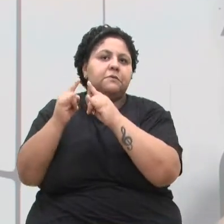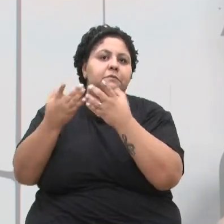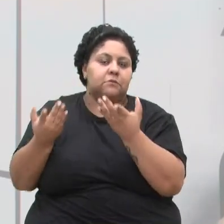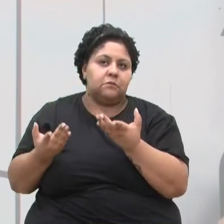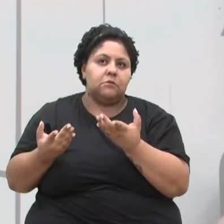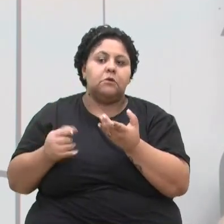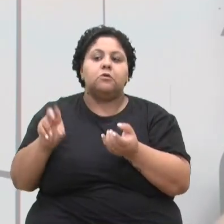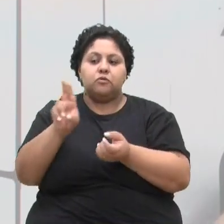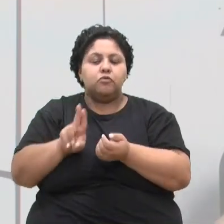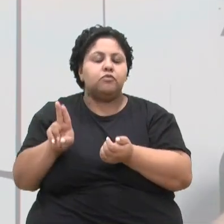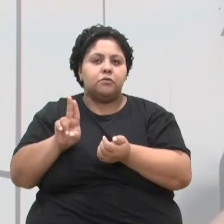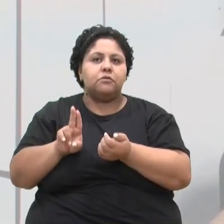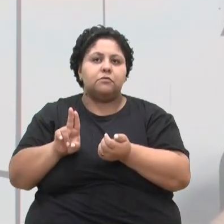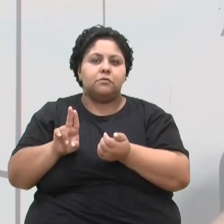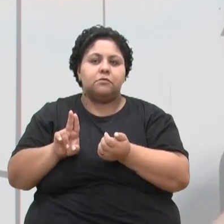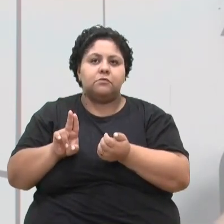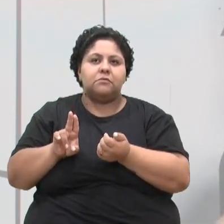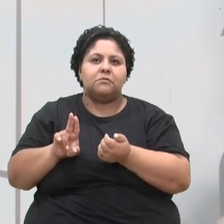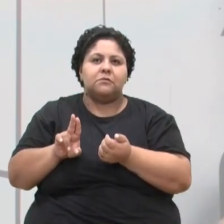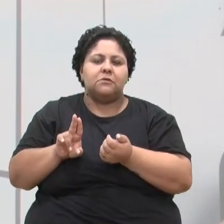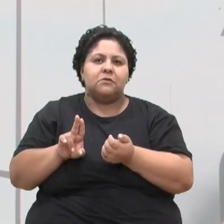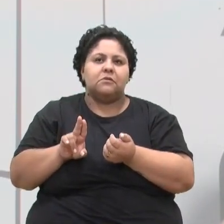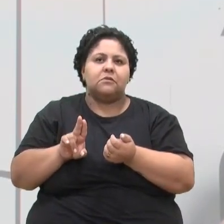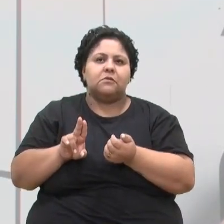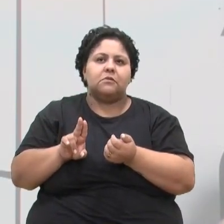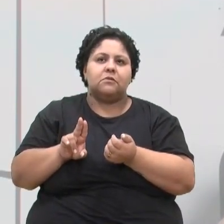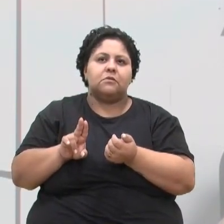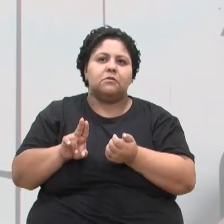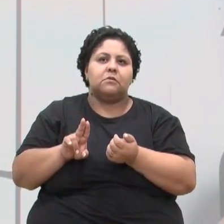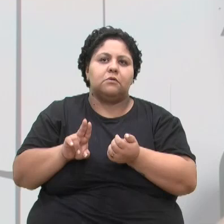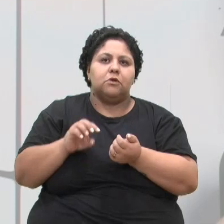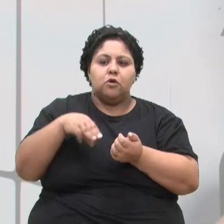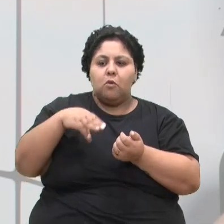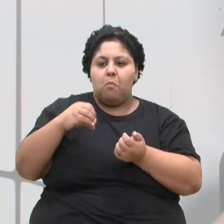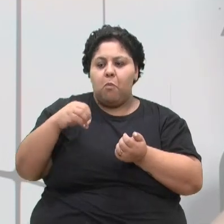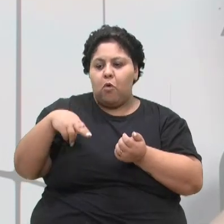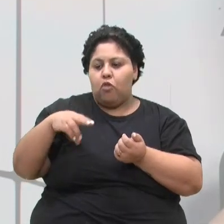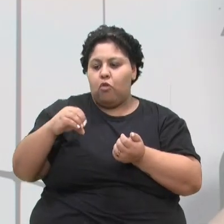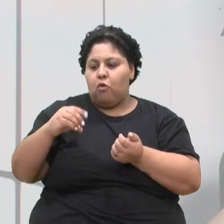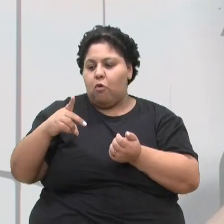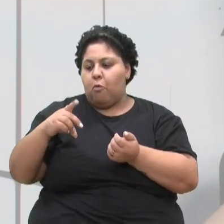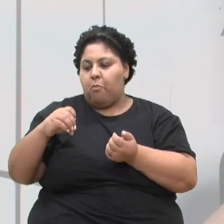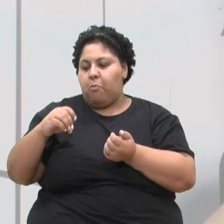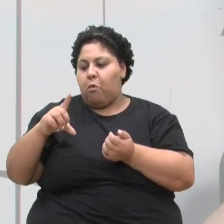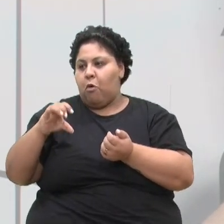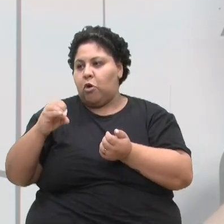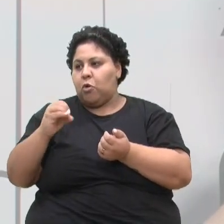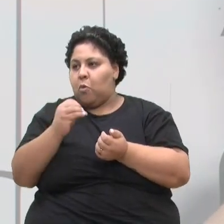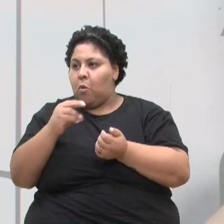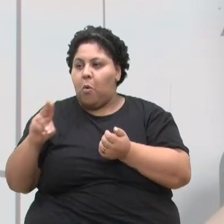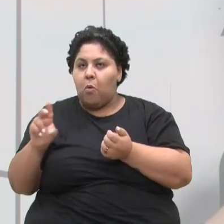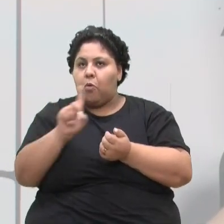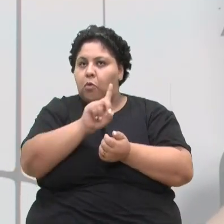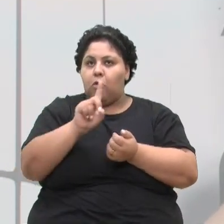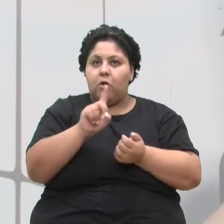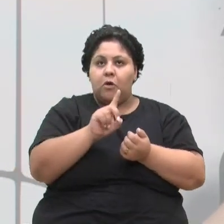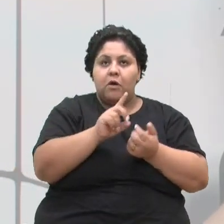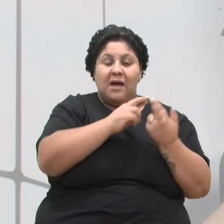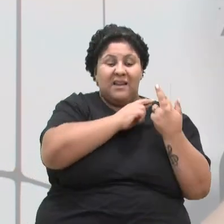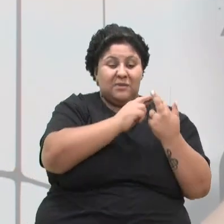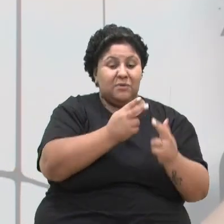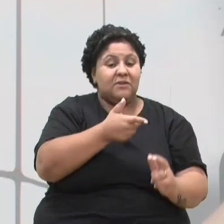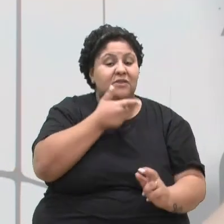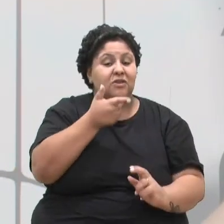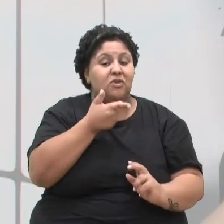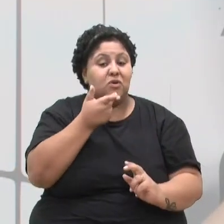né, se usando da questão do monopólio ou não de serviços. Então, a responsabilidade da fala, porque o